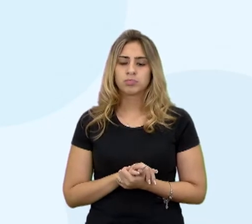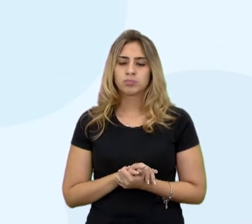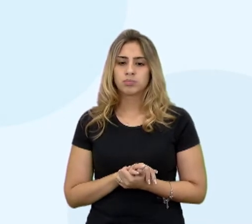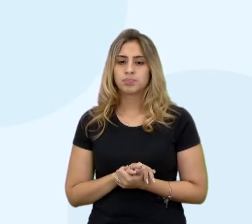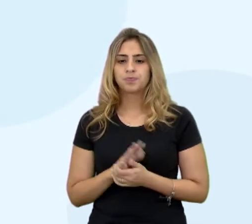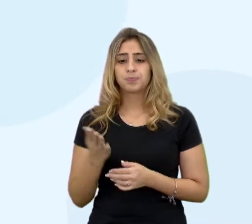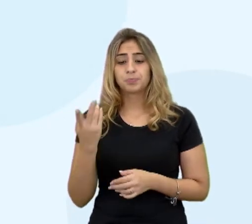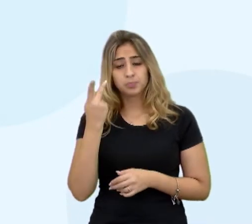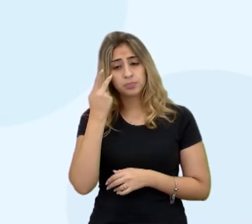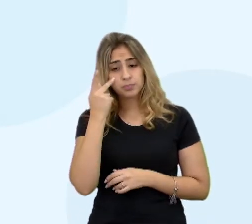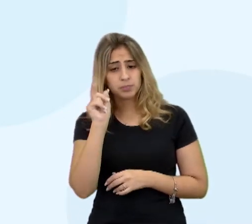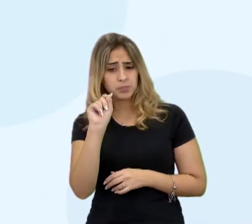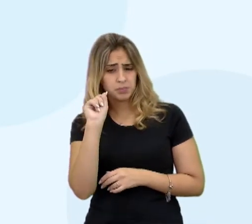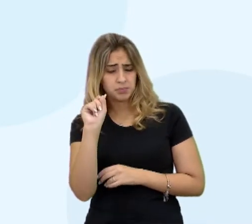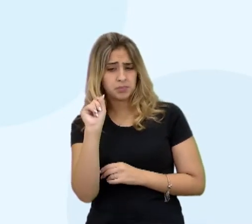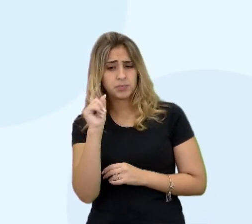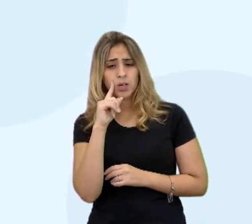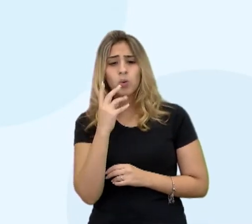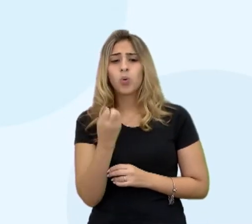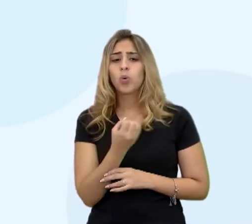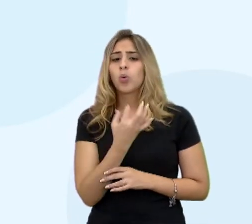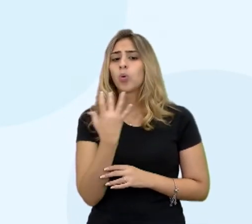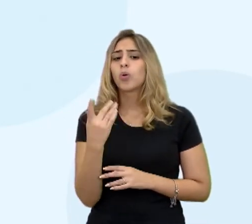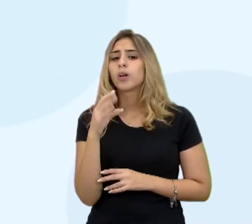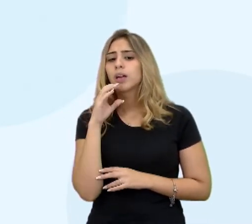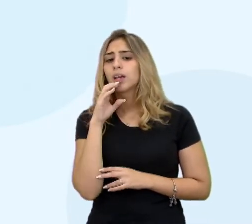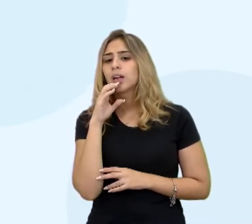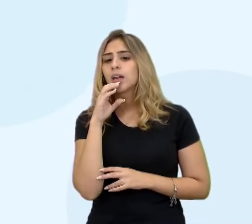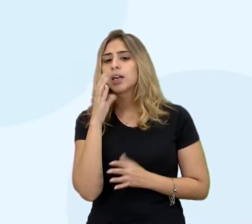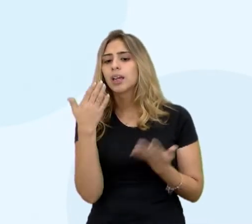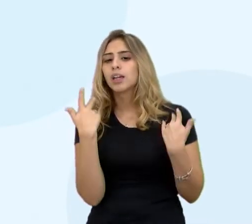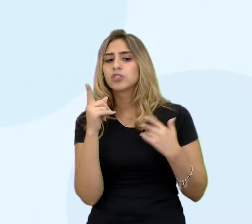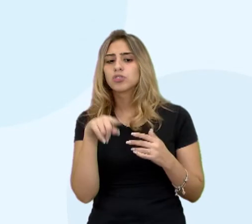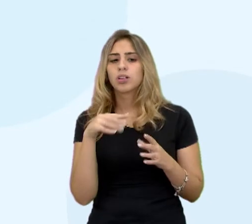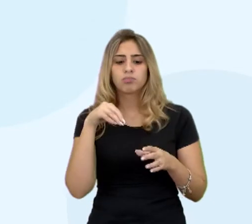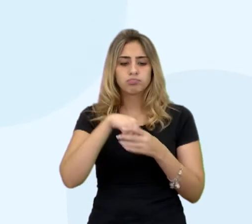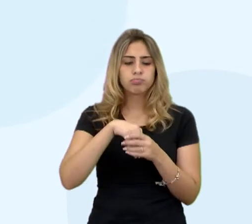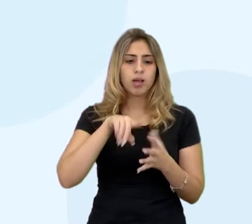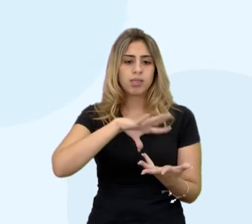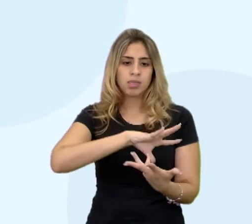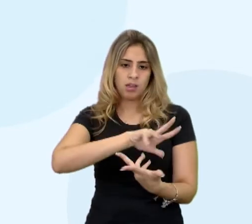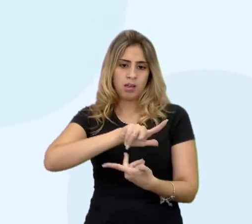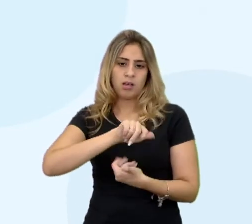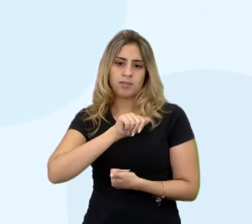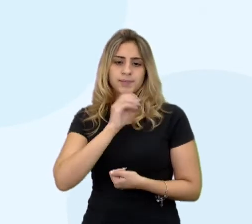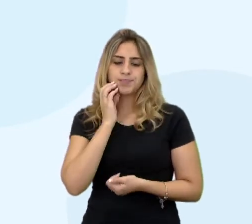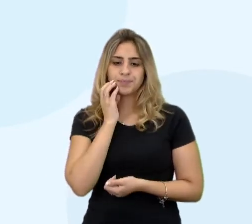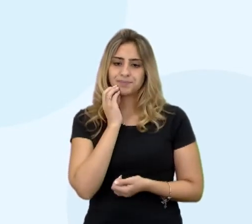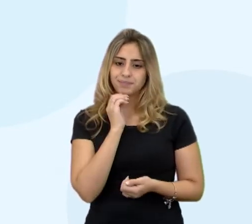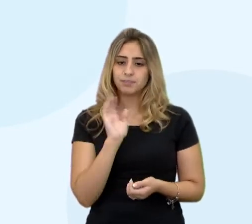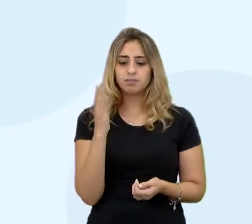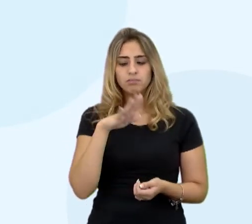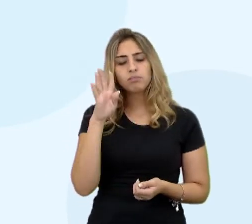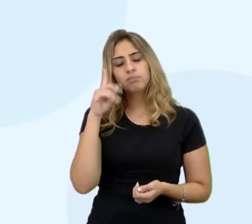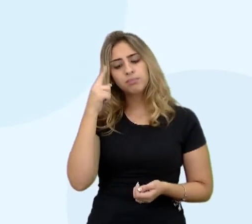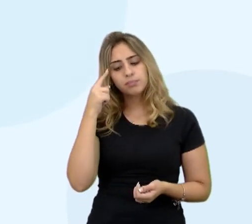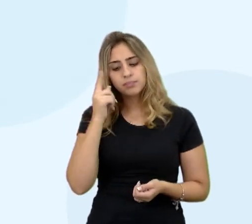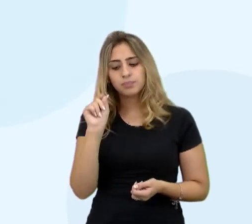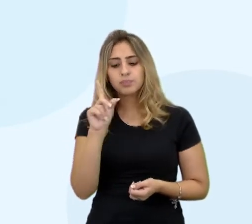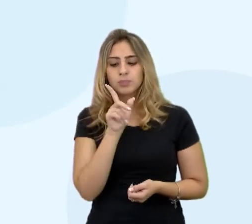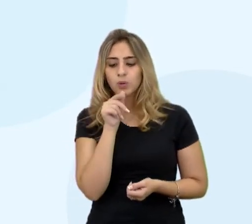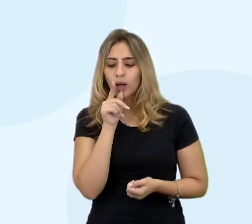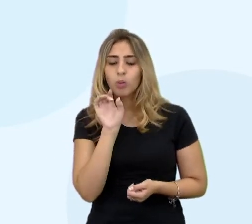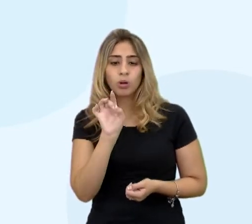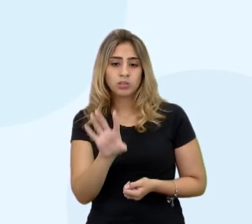para pensarmos o quão quente é o interior da Terra. Tá bom? Estamos pensando nisso. Então, vamos pensar num pouquinho de água só.